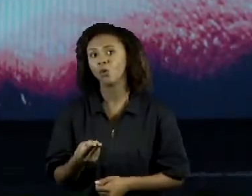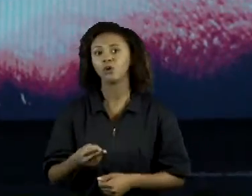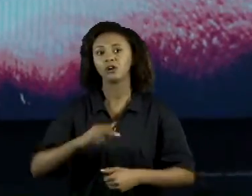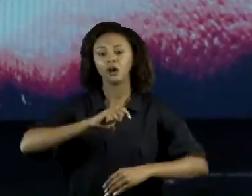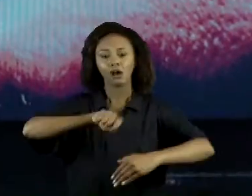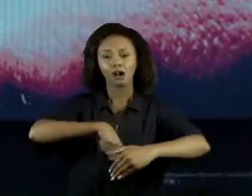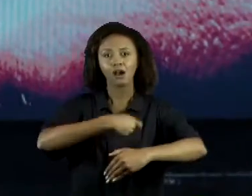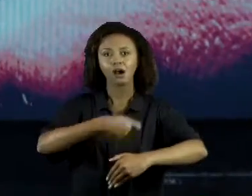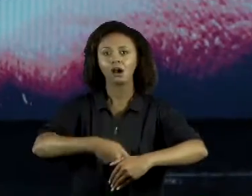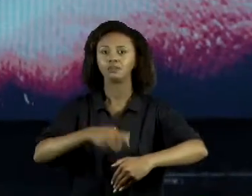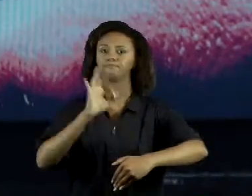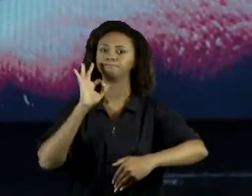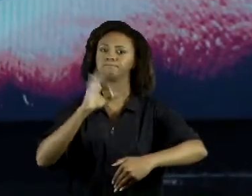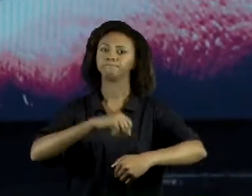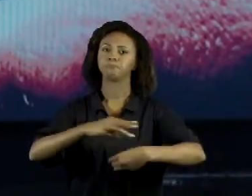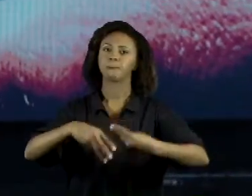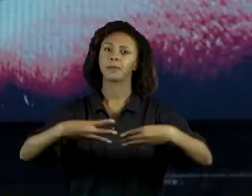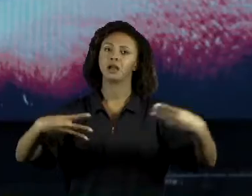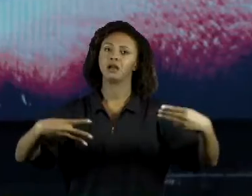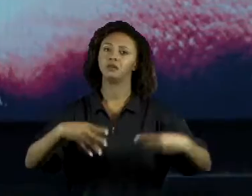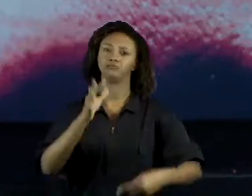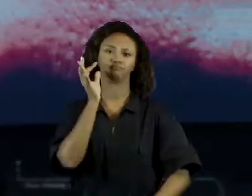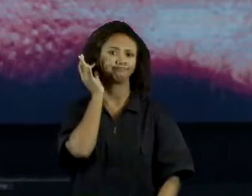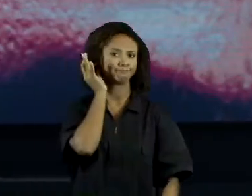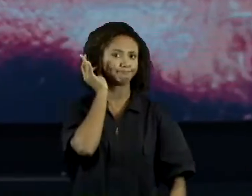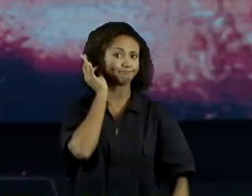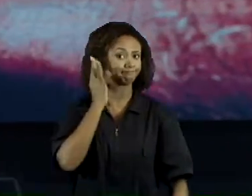aquela pasta.